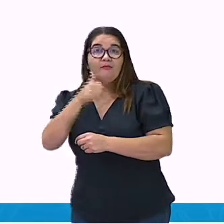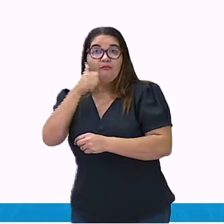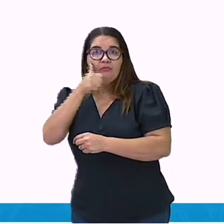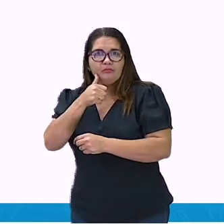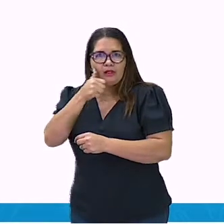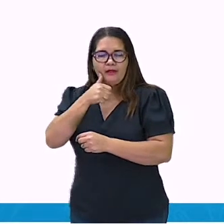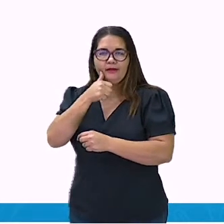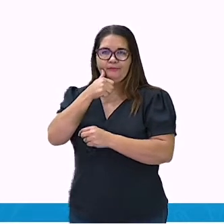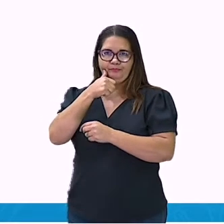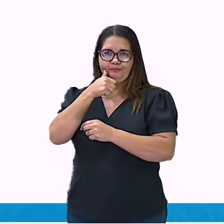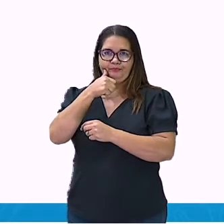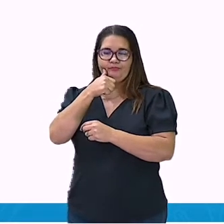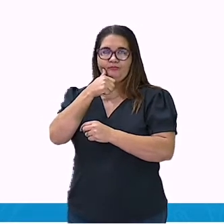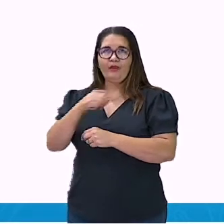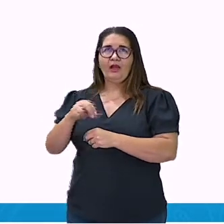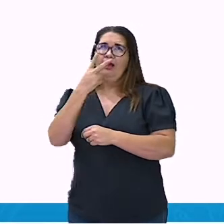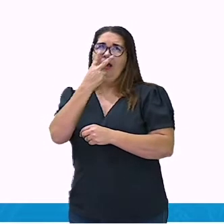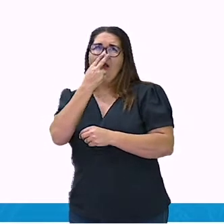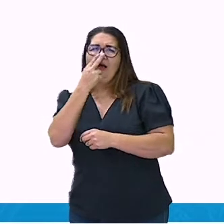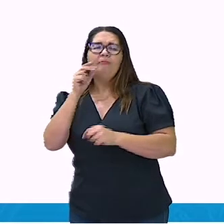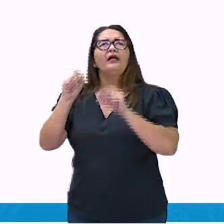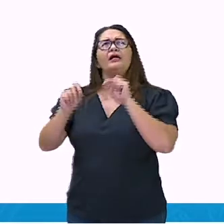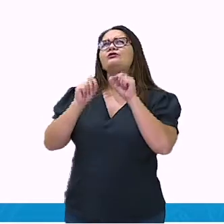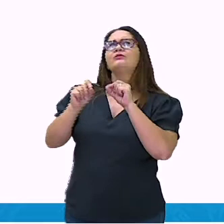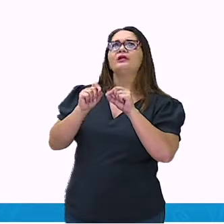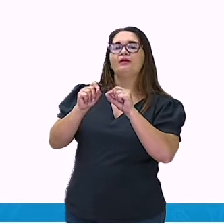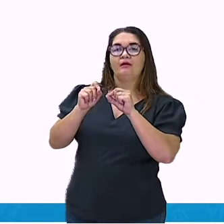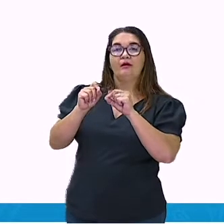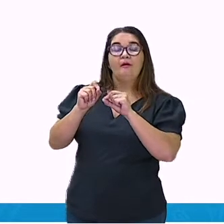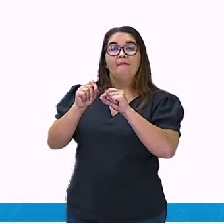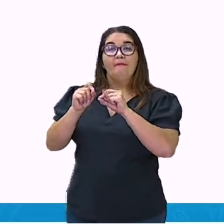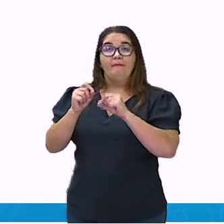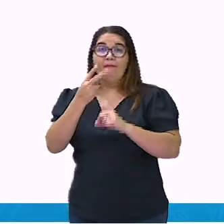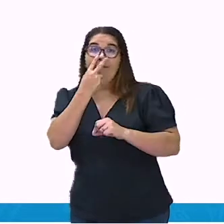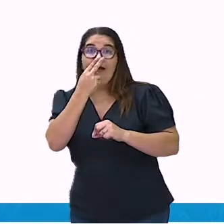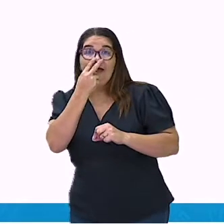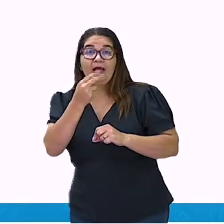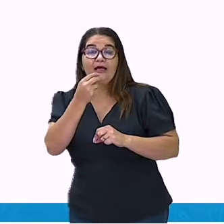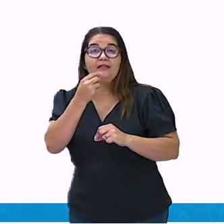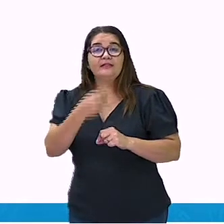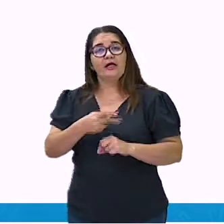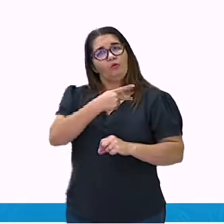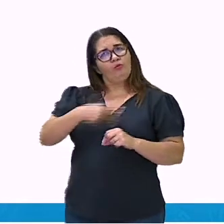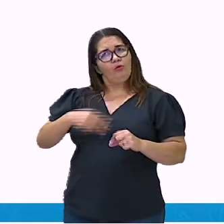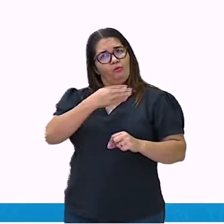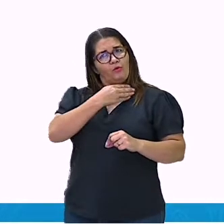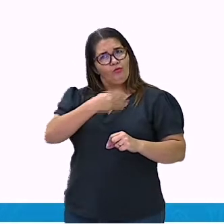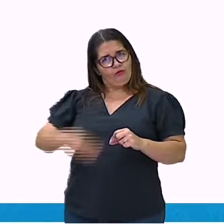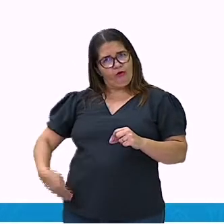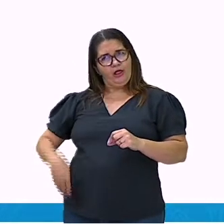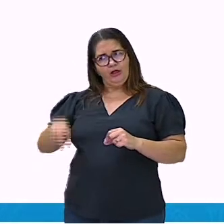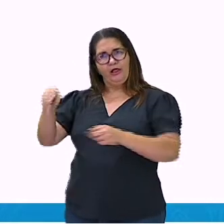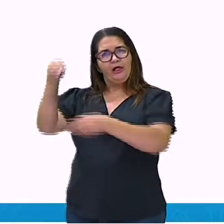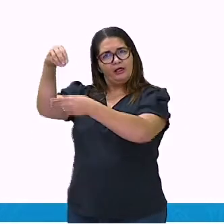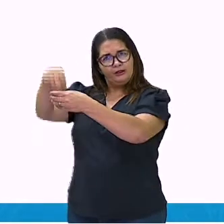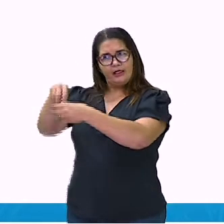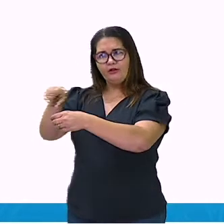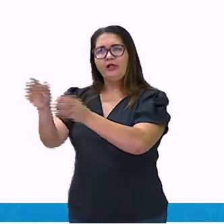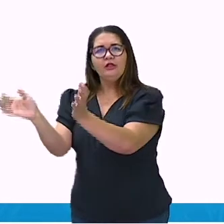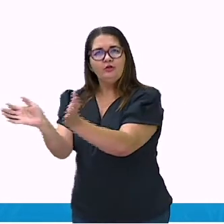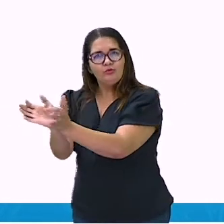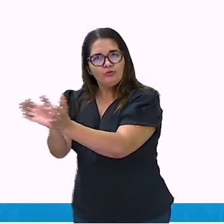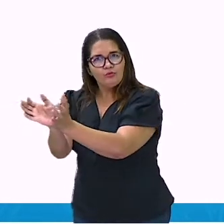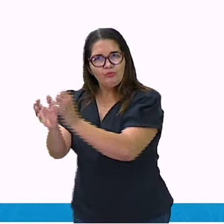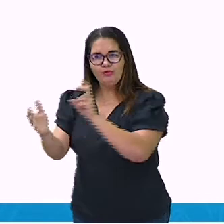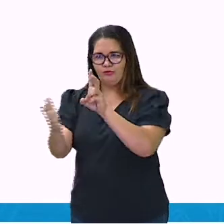atos dentro da tribo, dos Krenaks. Agora, as relações